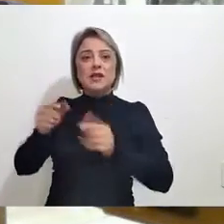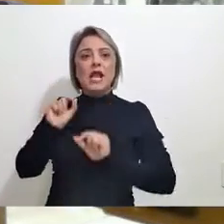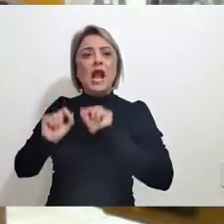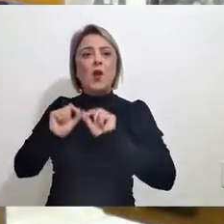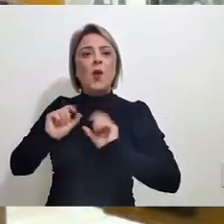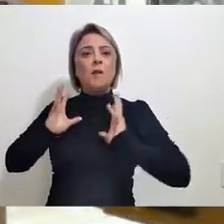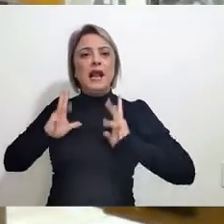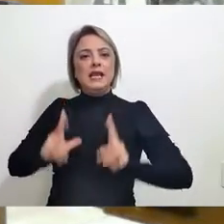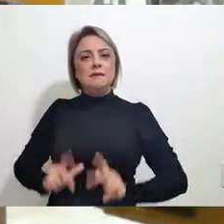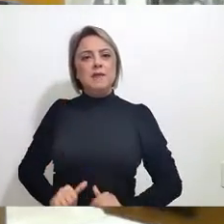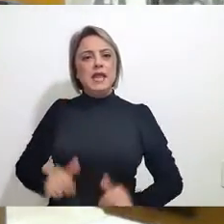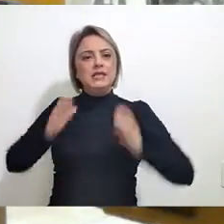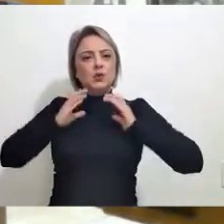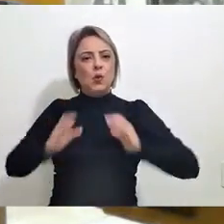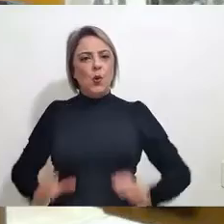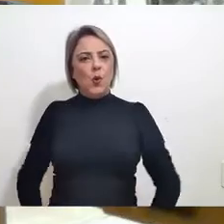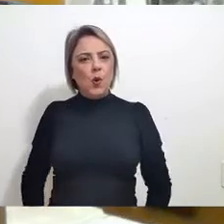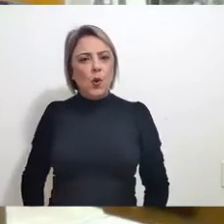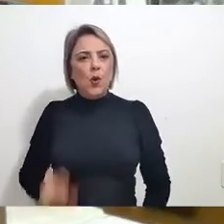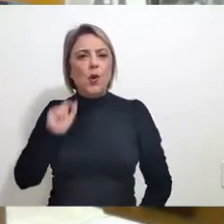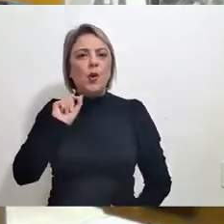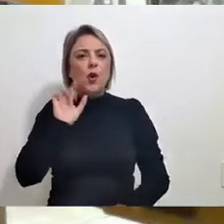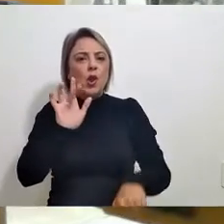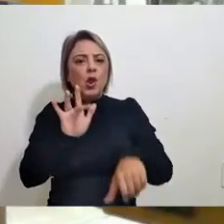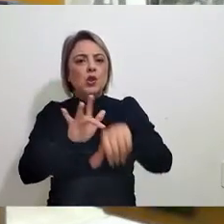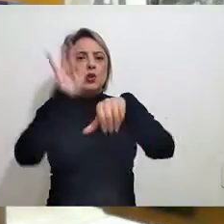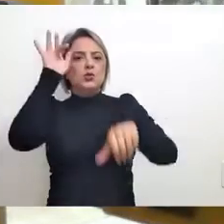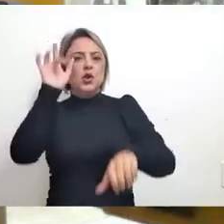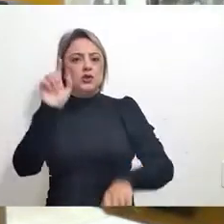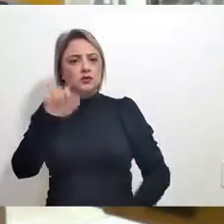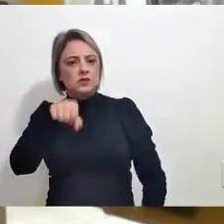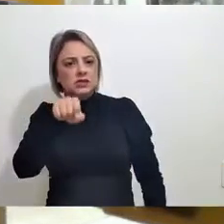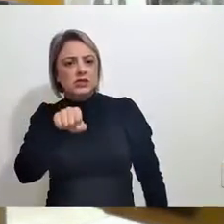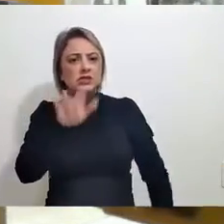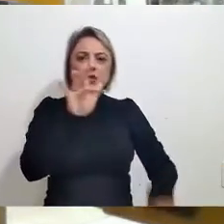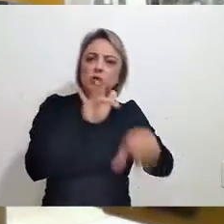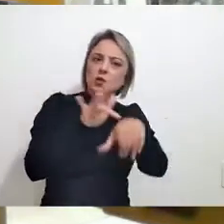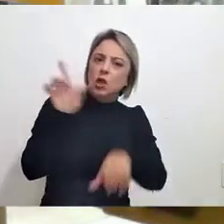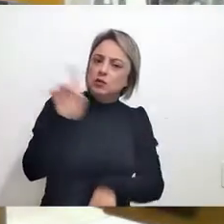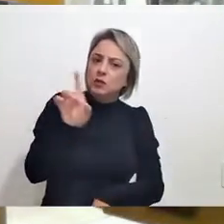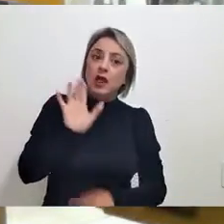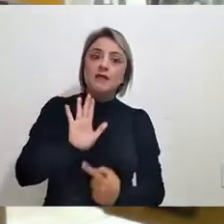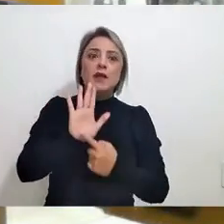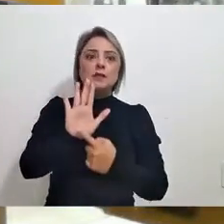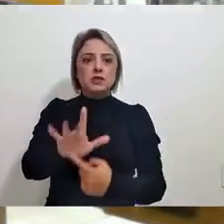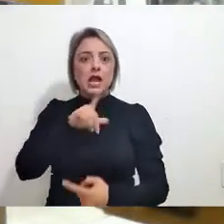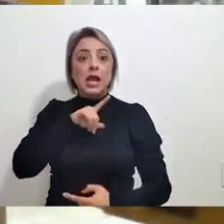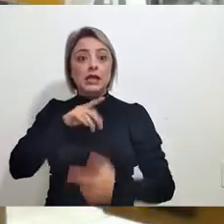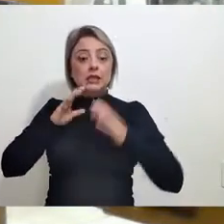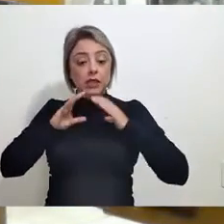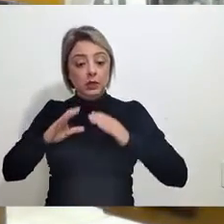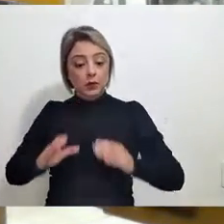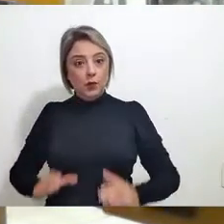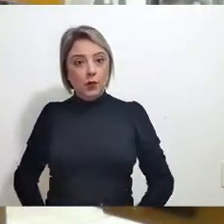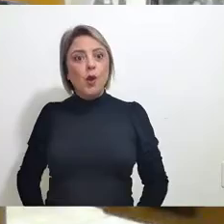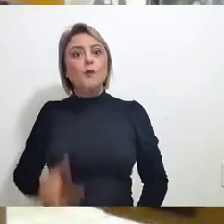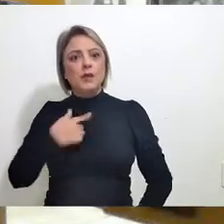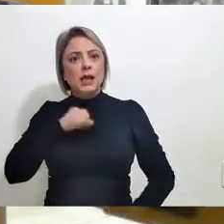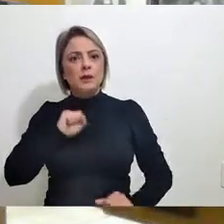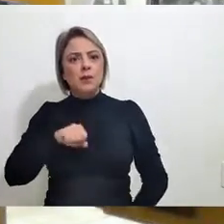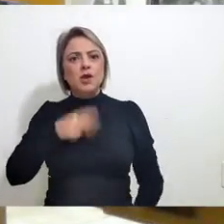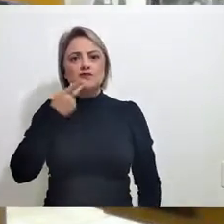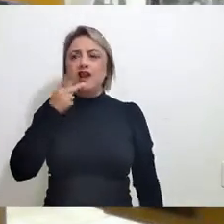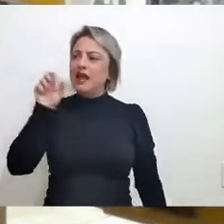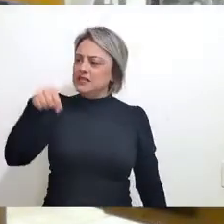morrer a infância, vai morrer a parte mais importante de uma criança, que é a infância dela. Porque uma criança, quando ela é abusada sexualmente, o